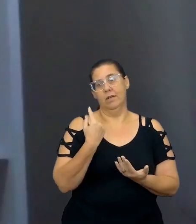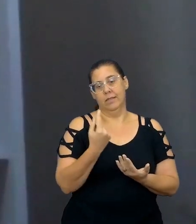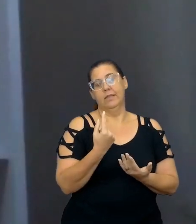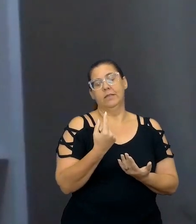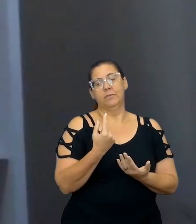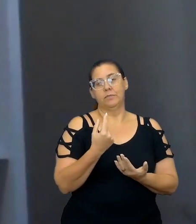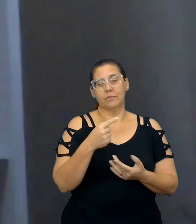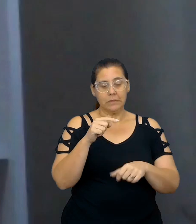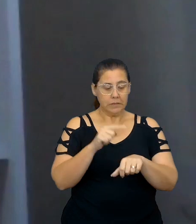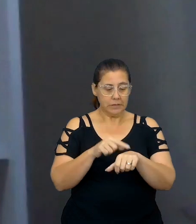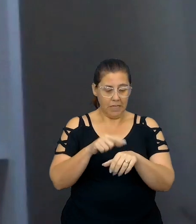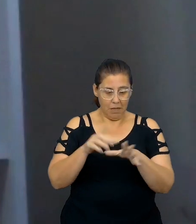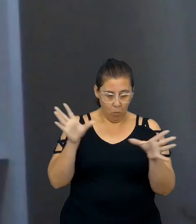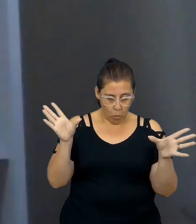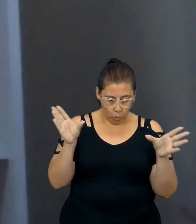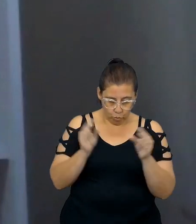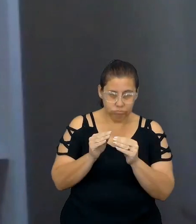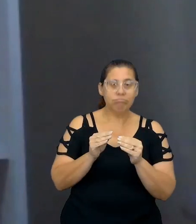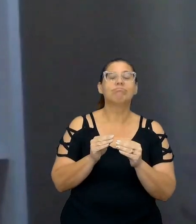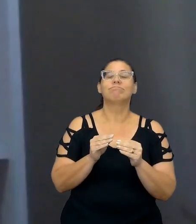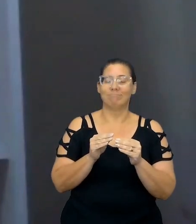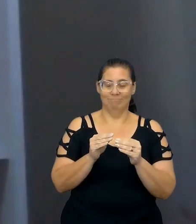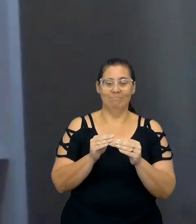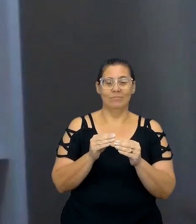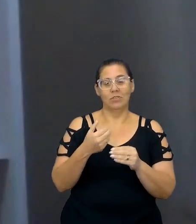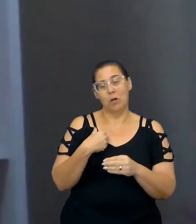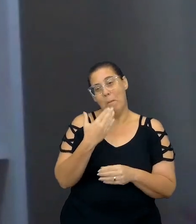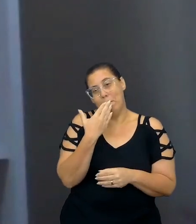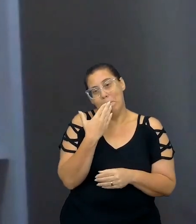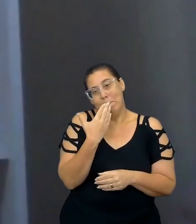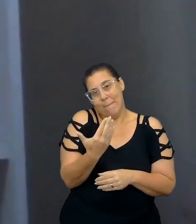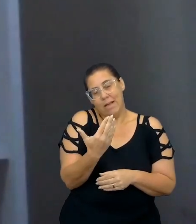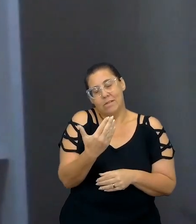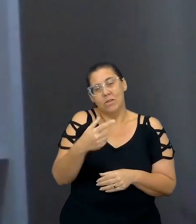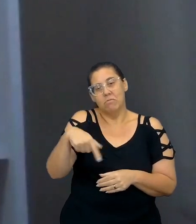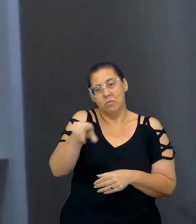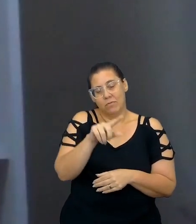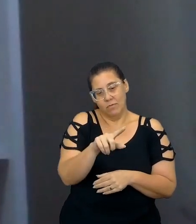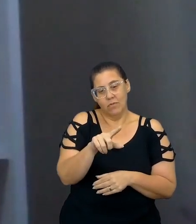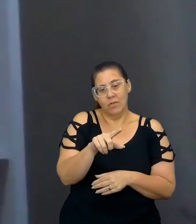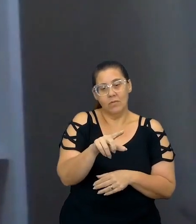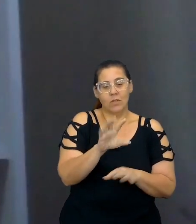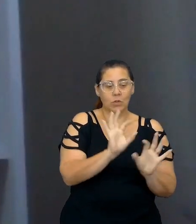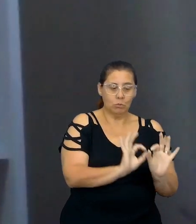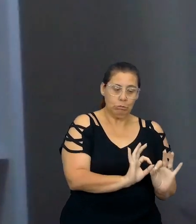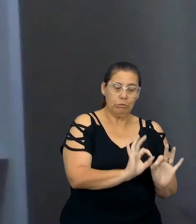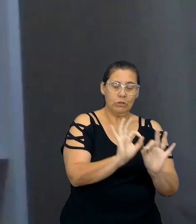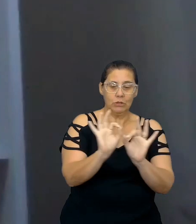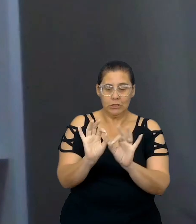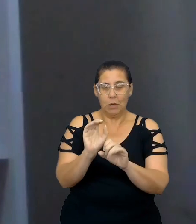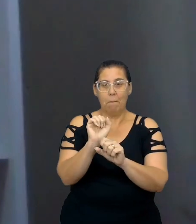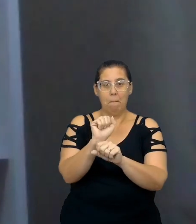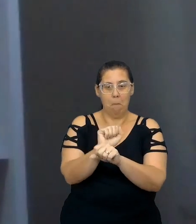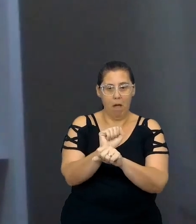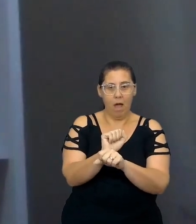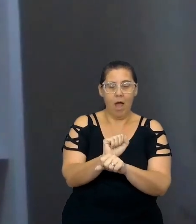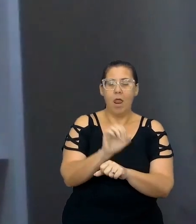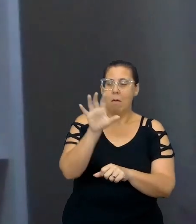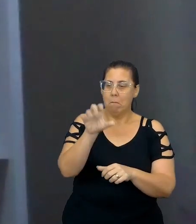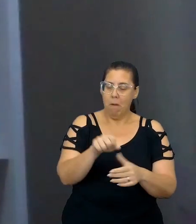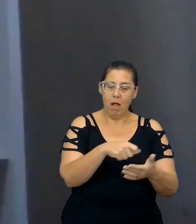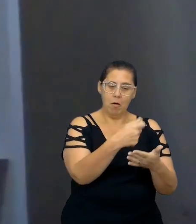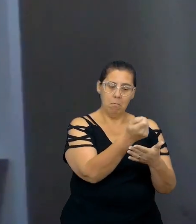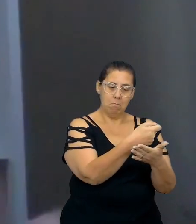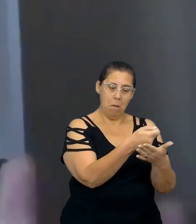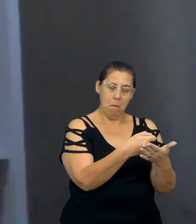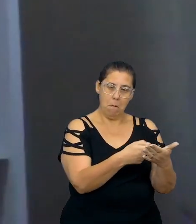curto espaço de tempo aqui, eu peço, né, a vocês que façam essa pausa, peguem o seu diário de